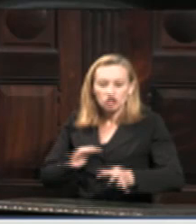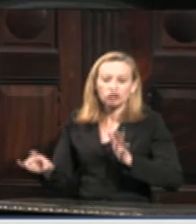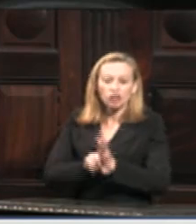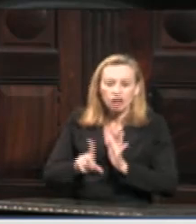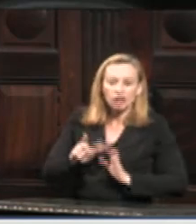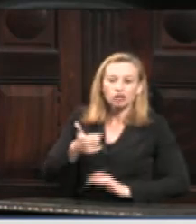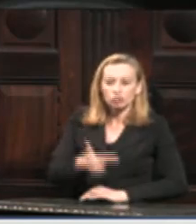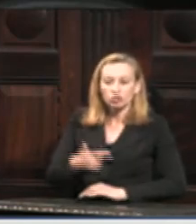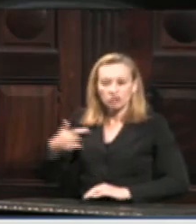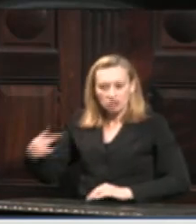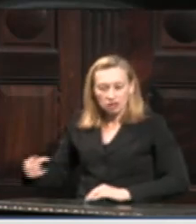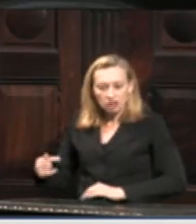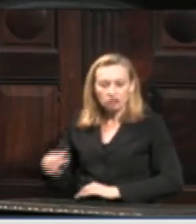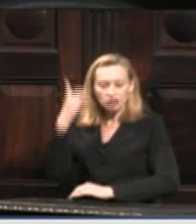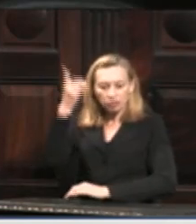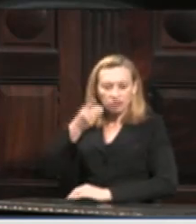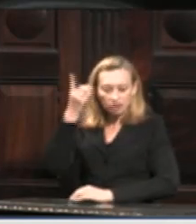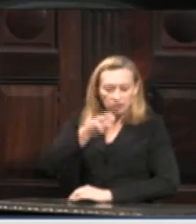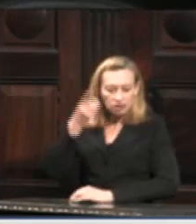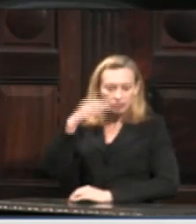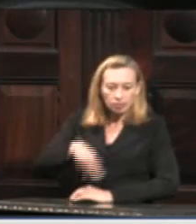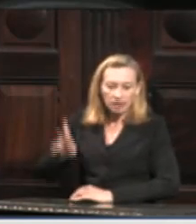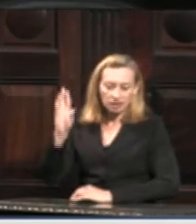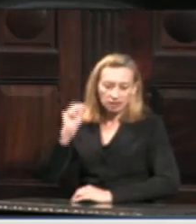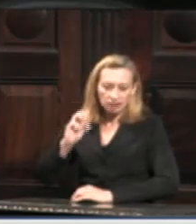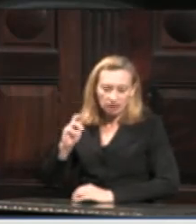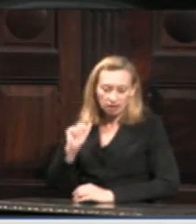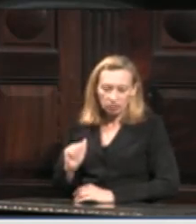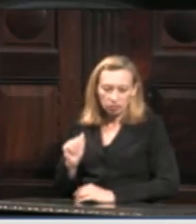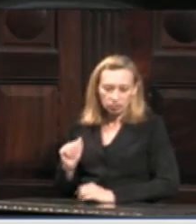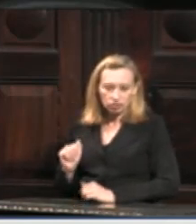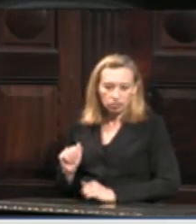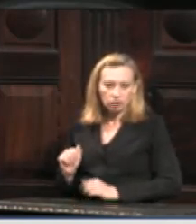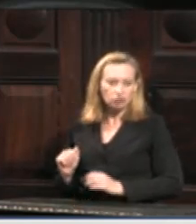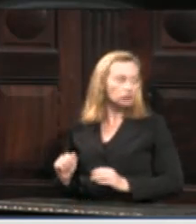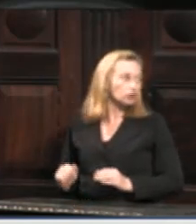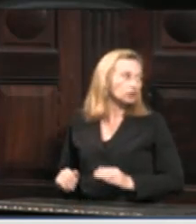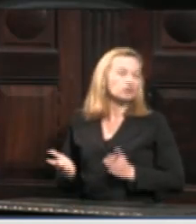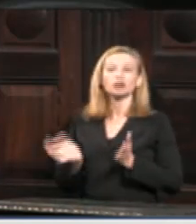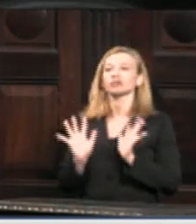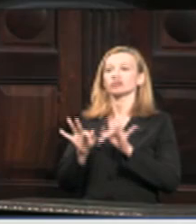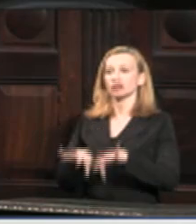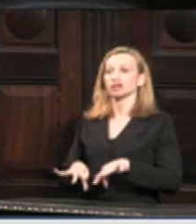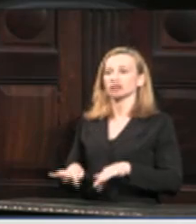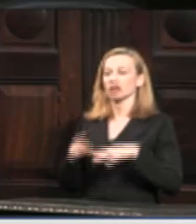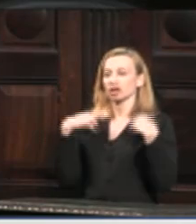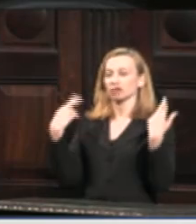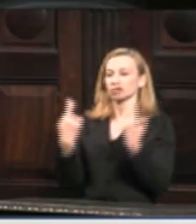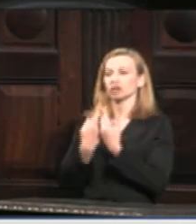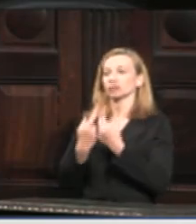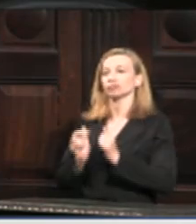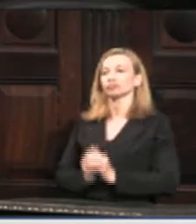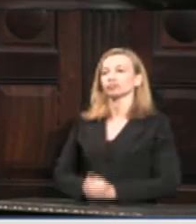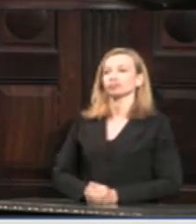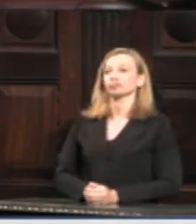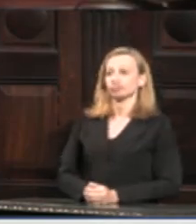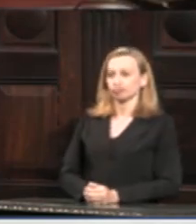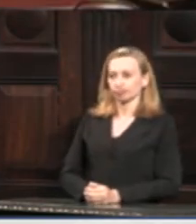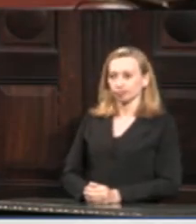2599, de 2017, de autoria da deputada Marta Rocha. Declaro encerrada esta sessão.